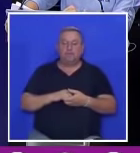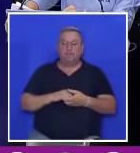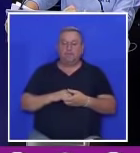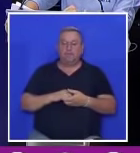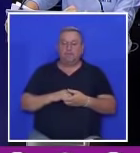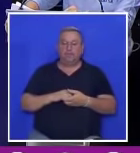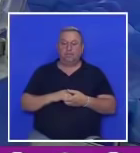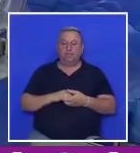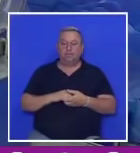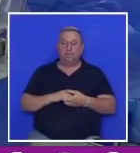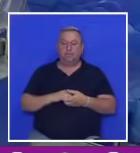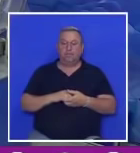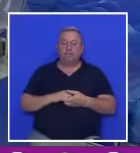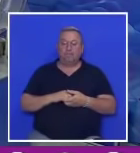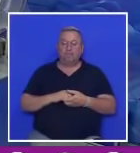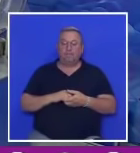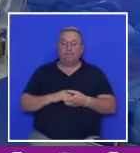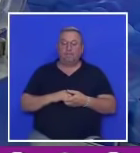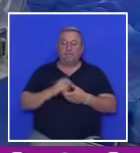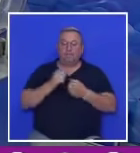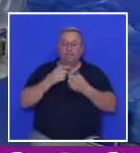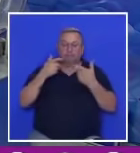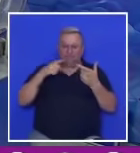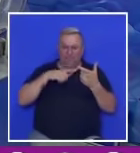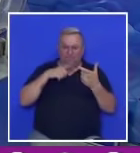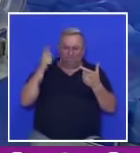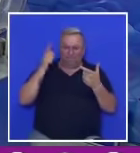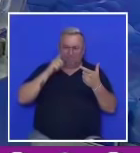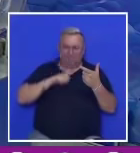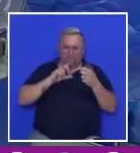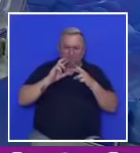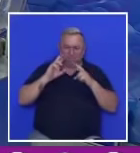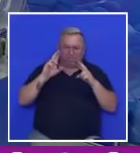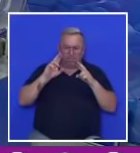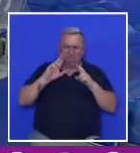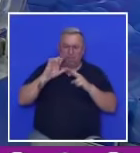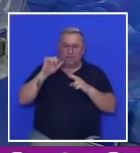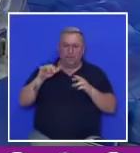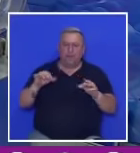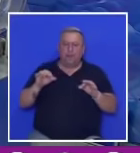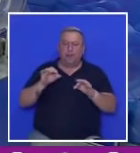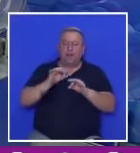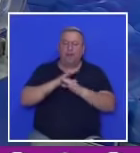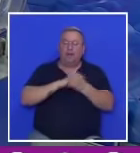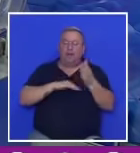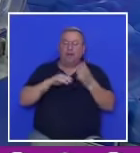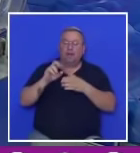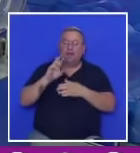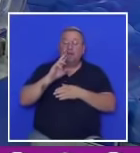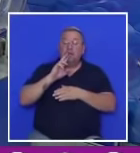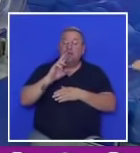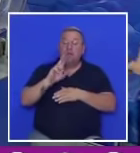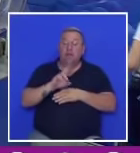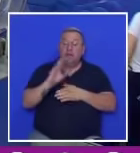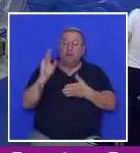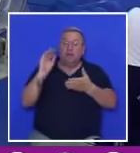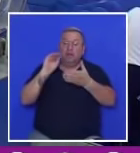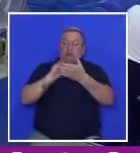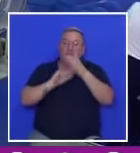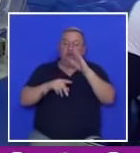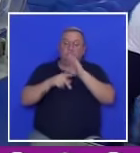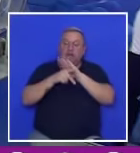confirmo. Obrigado. A sorte estava na sua aposta? Logo após a apuração, todos os resultados serão